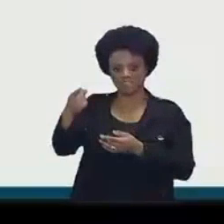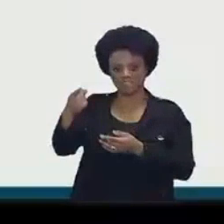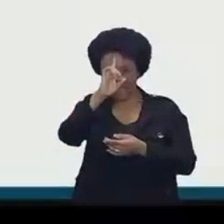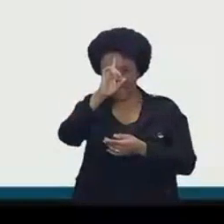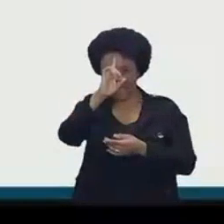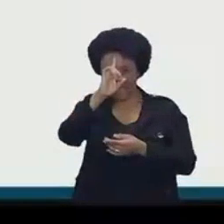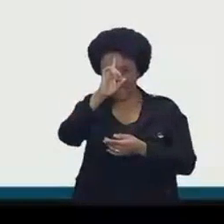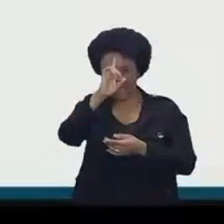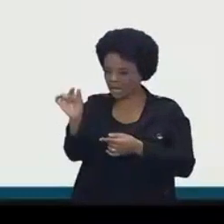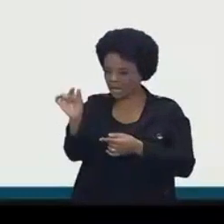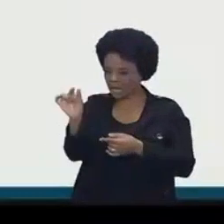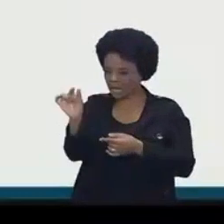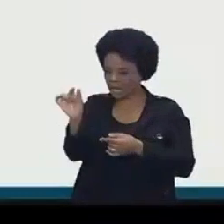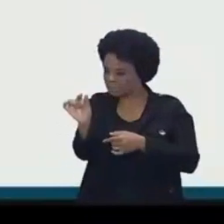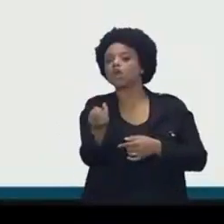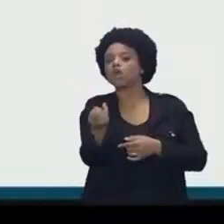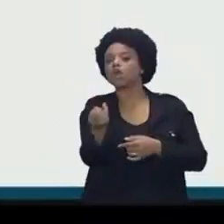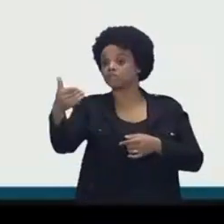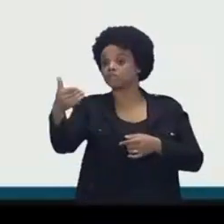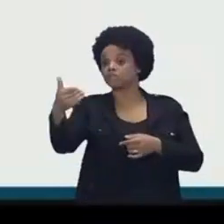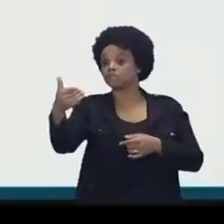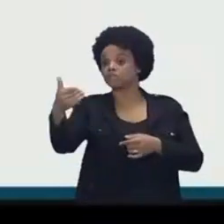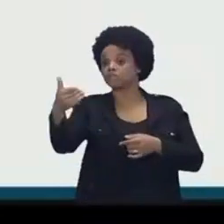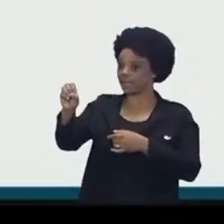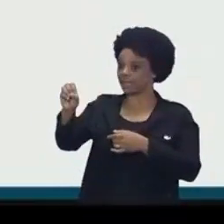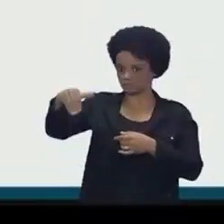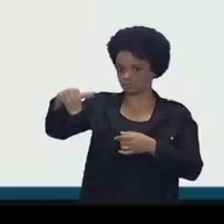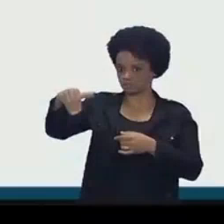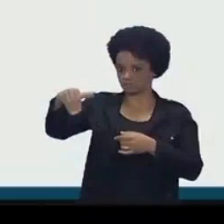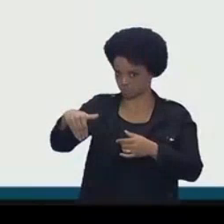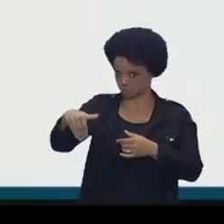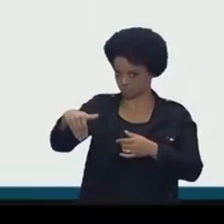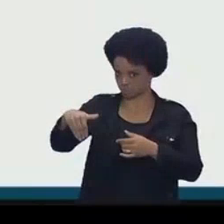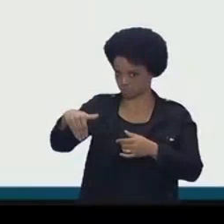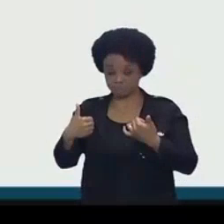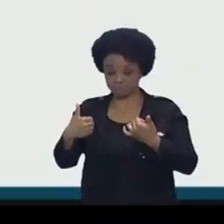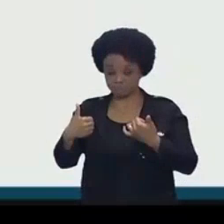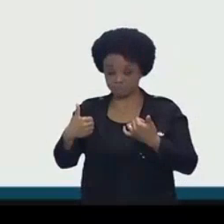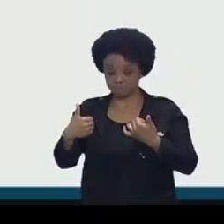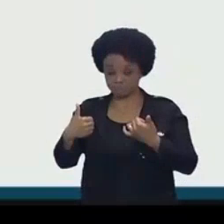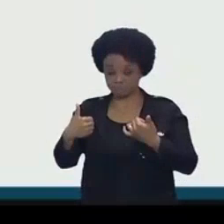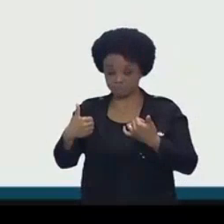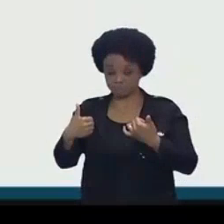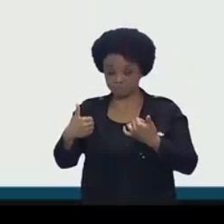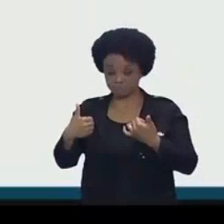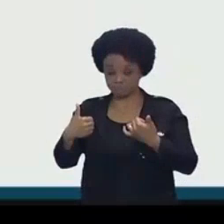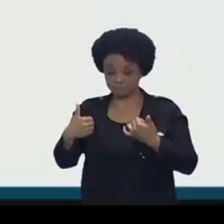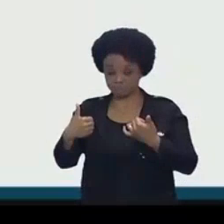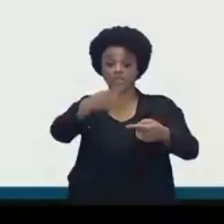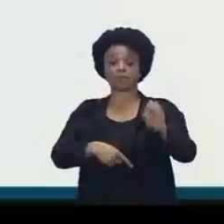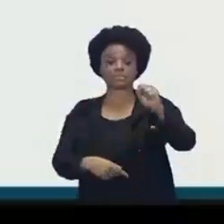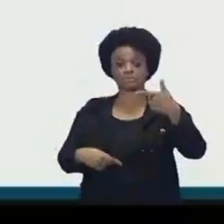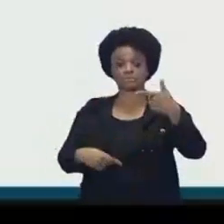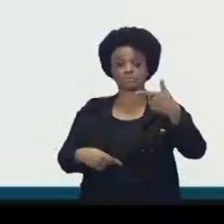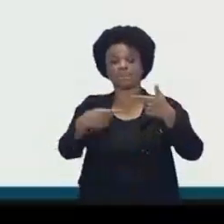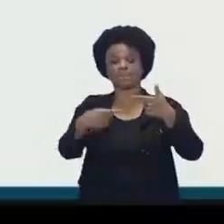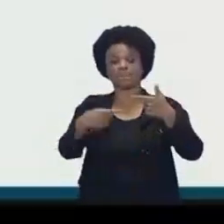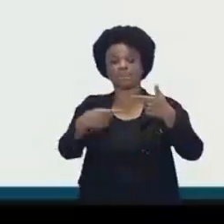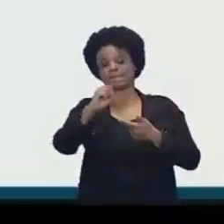Aqui, muito bem. A situação, o momento de medida 2, o S2, menos o S0,